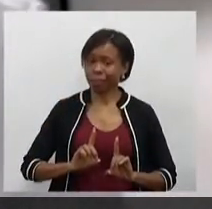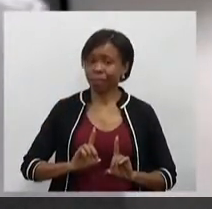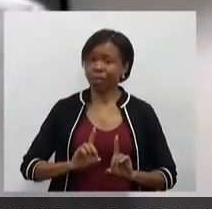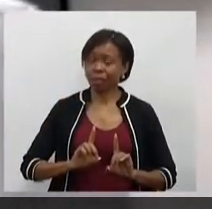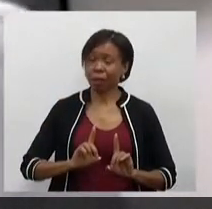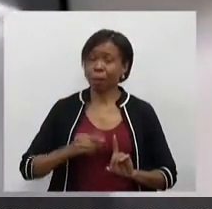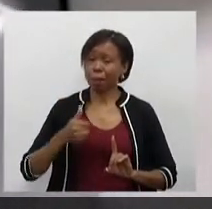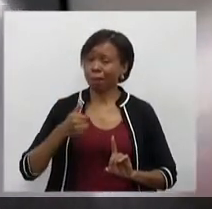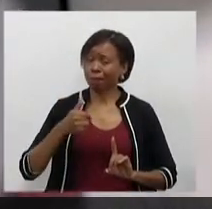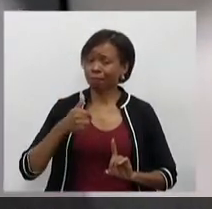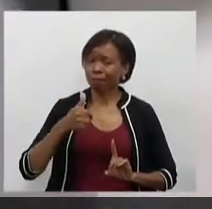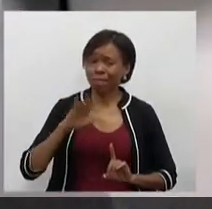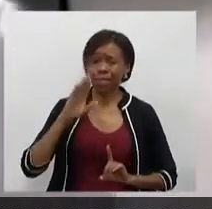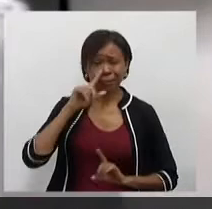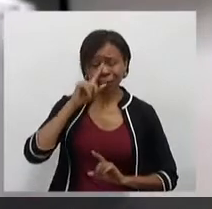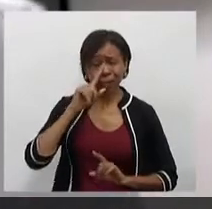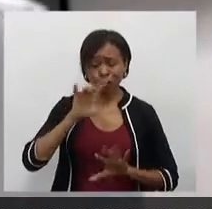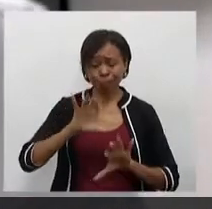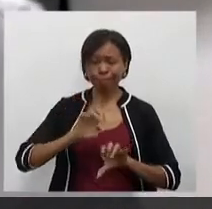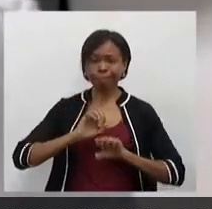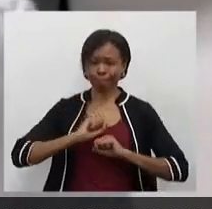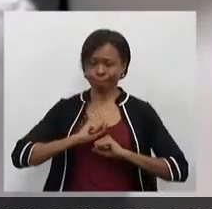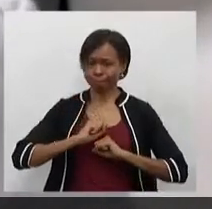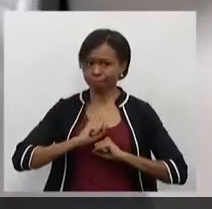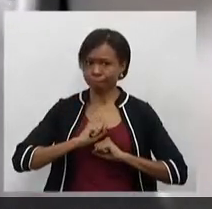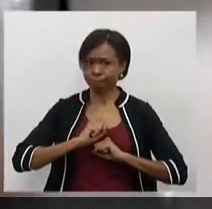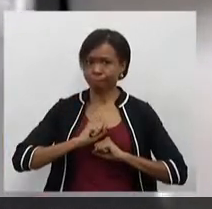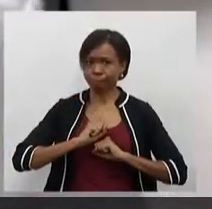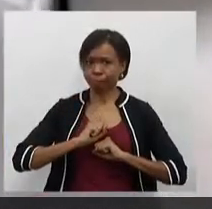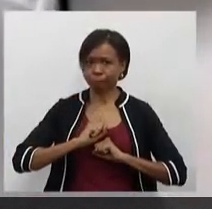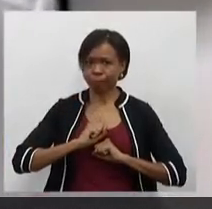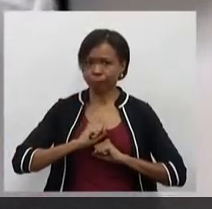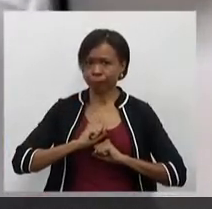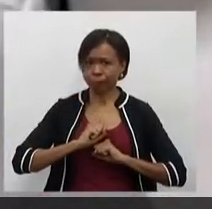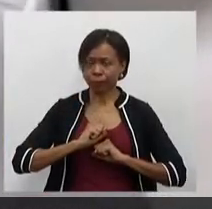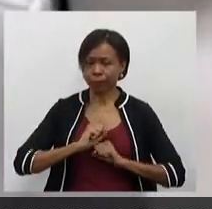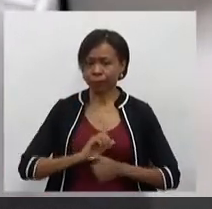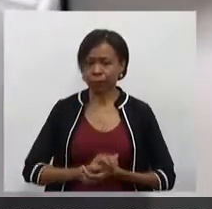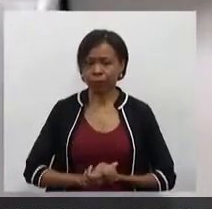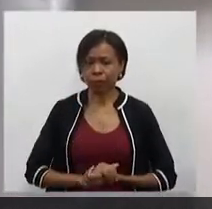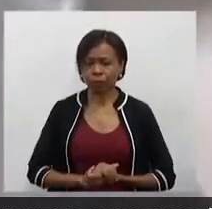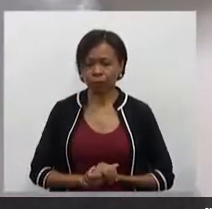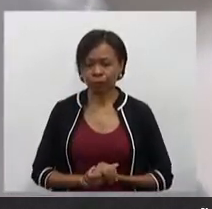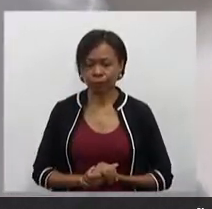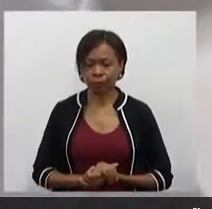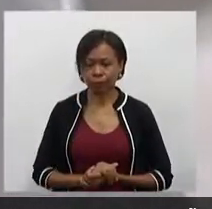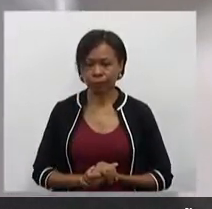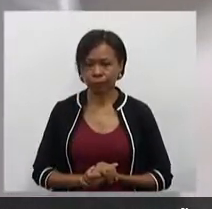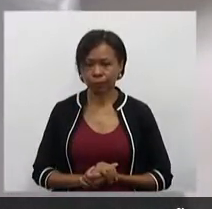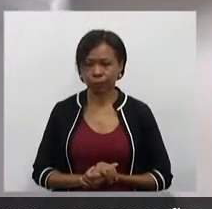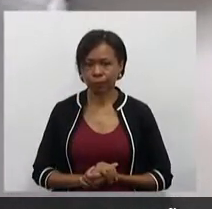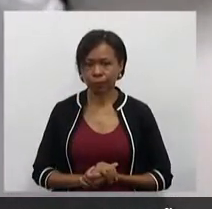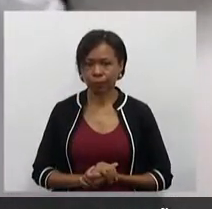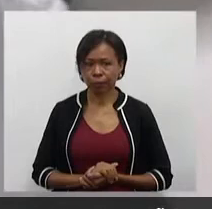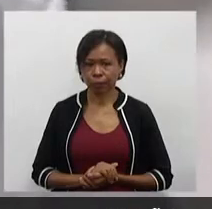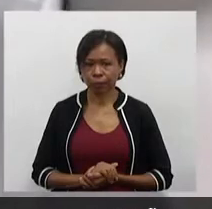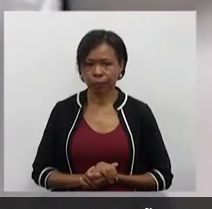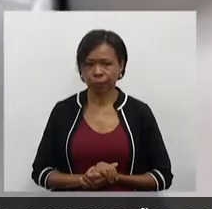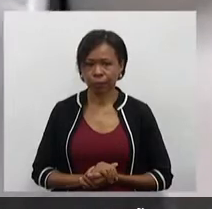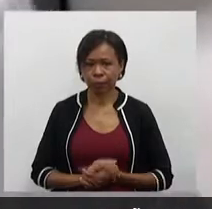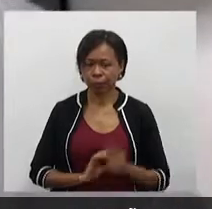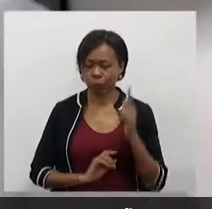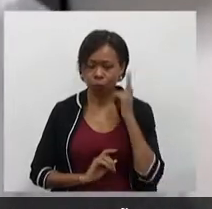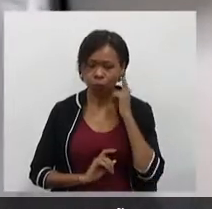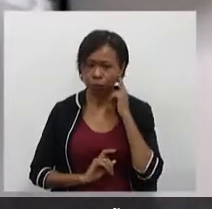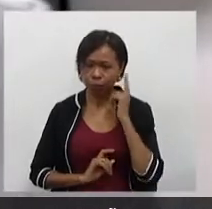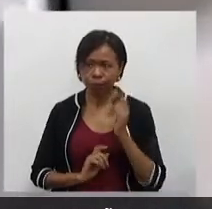calamidade. Conforme essas três instituições argumentam na ADPF, em nenhum outro grupo prioritário, idosos, pessoas